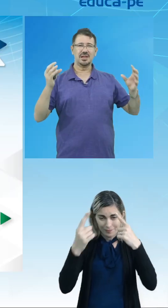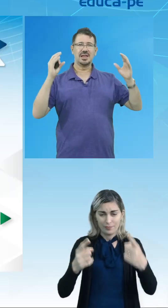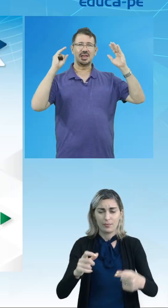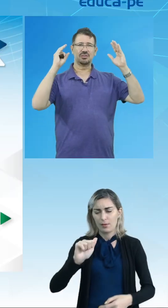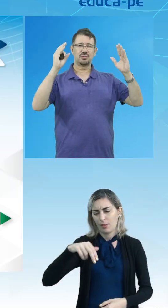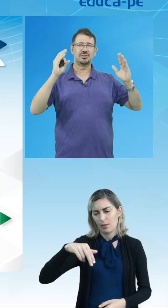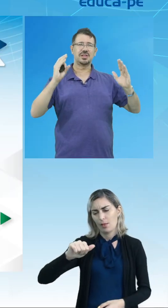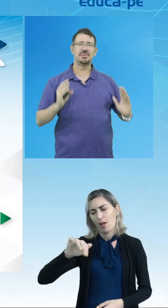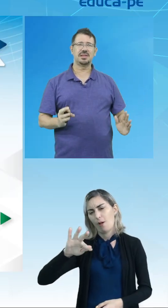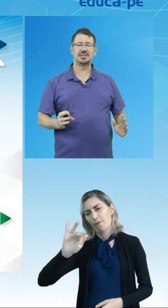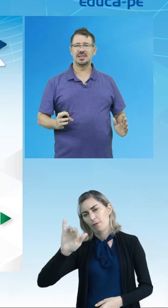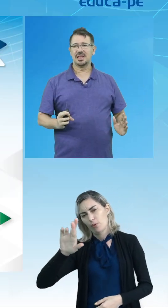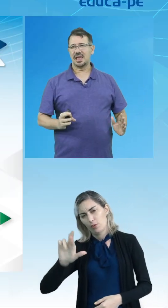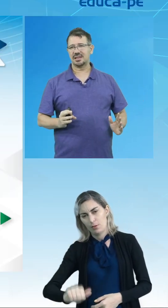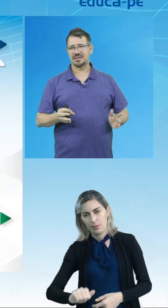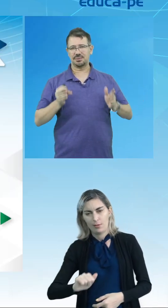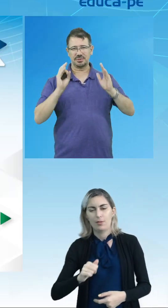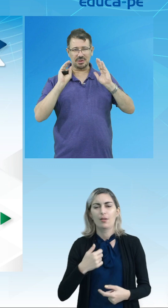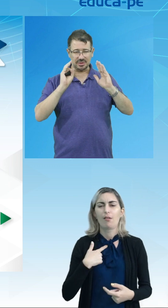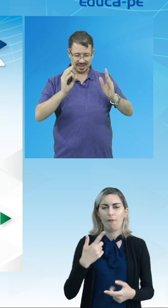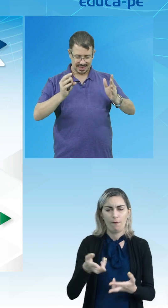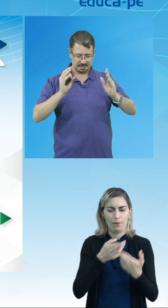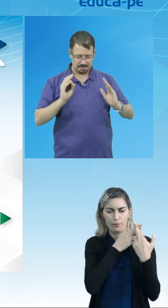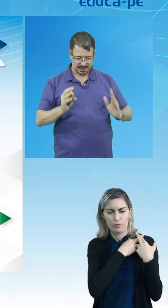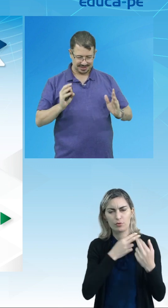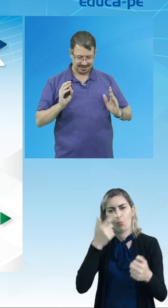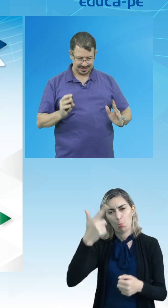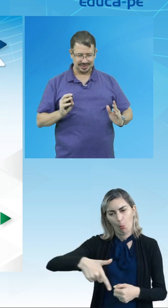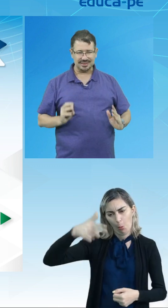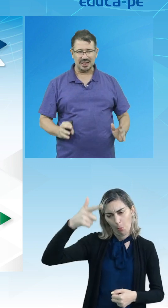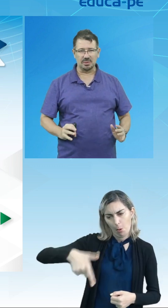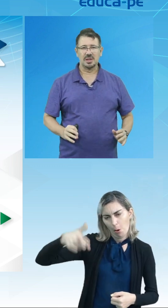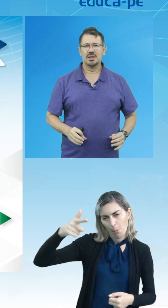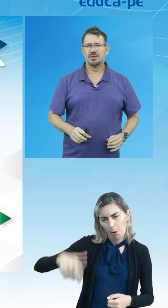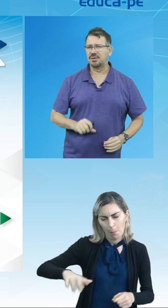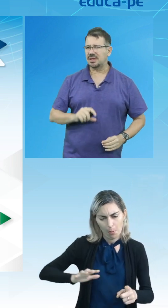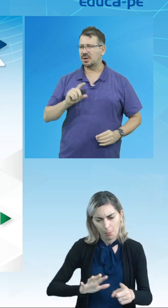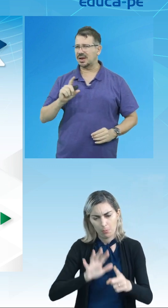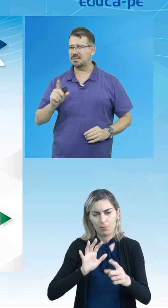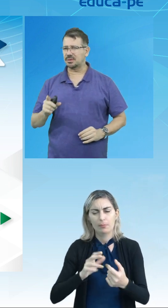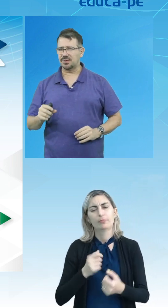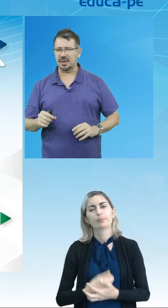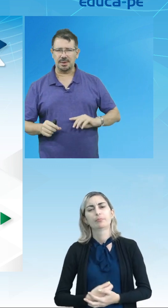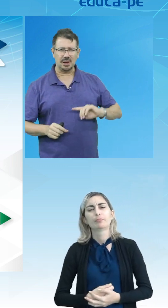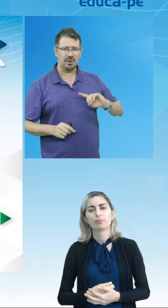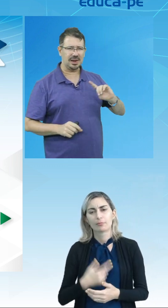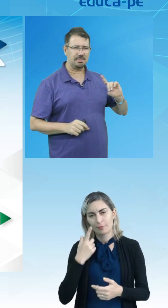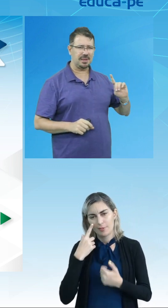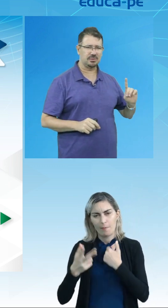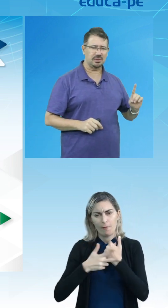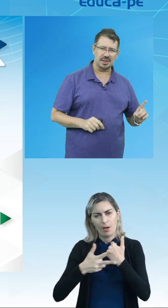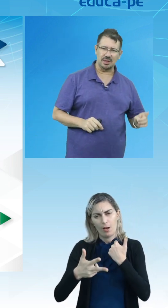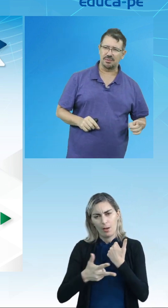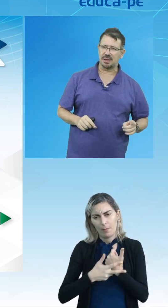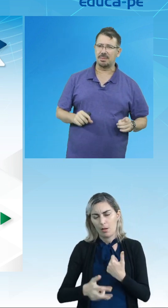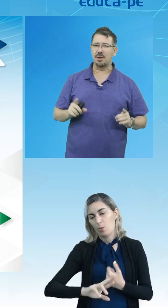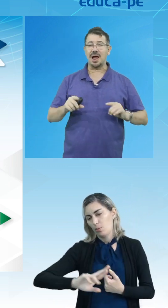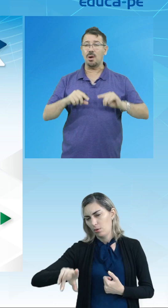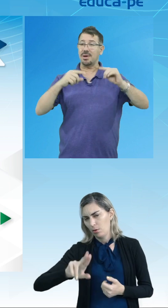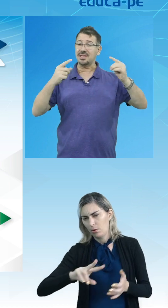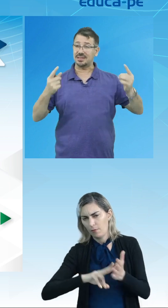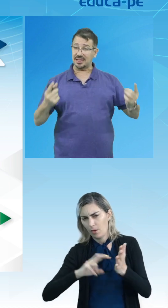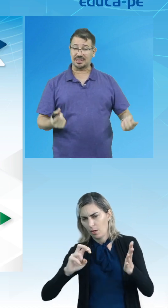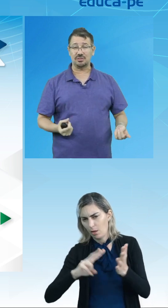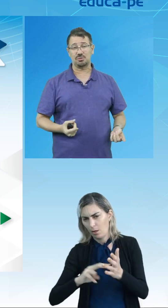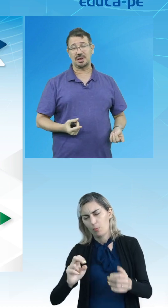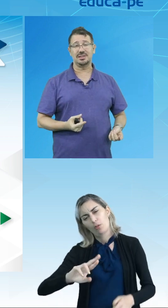Anáfora é justamente essa função de repetição. Veja o elemento verbal, o elemento não verbal. Há